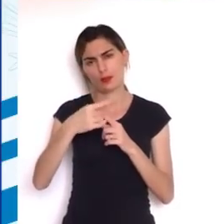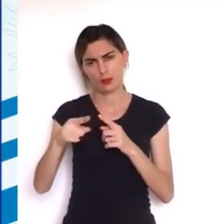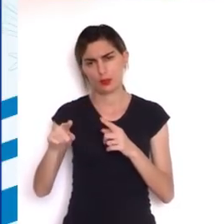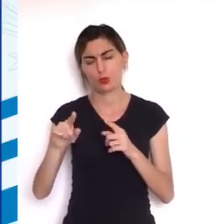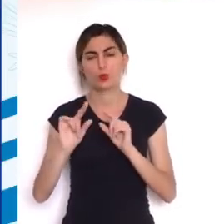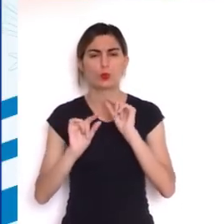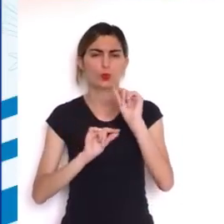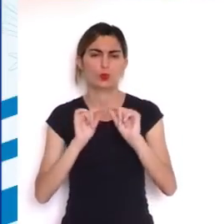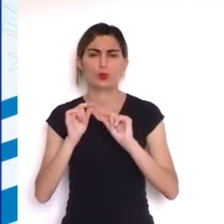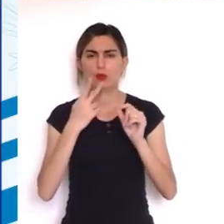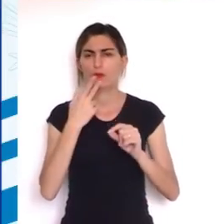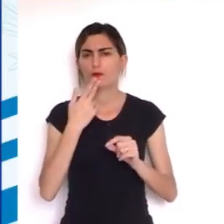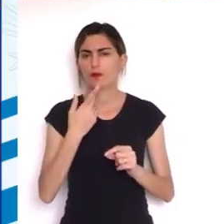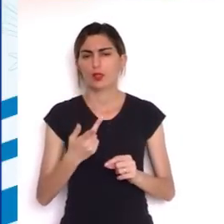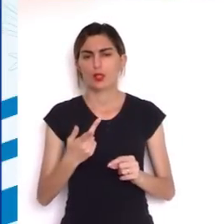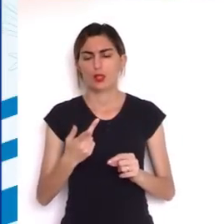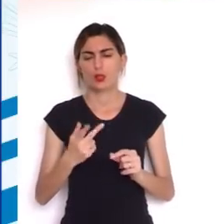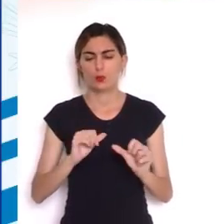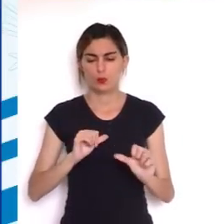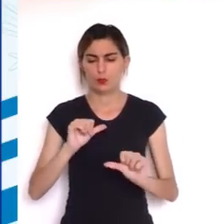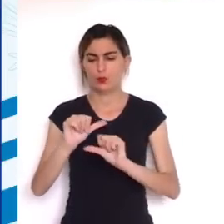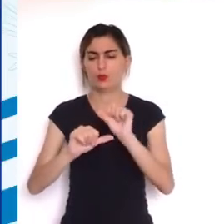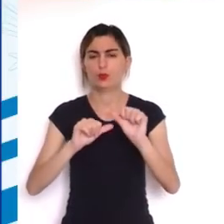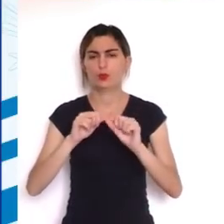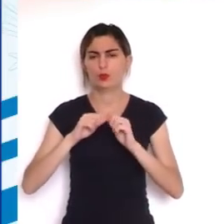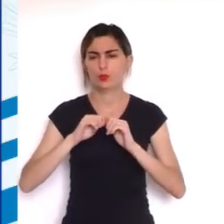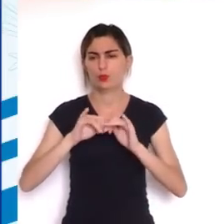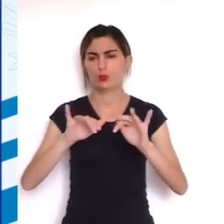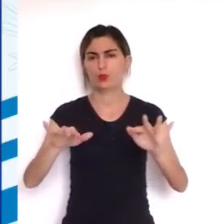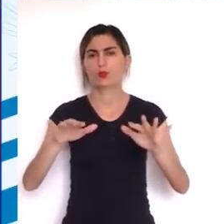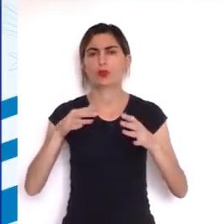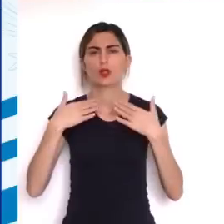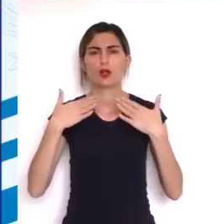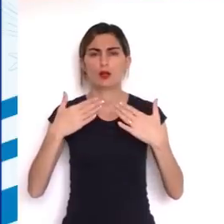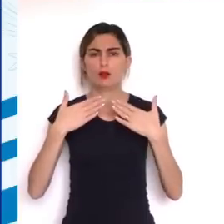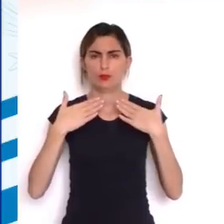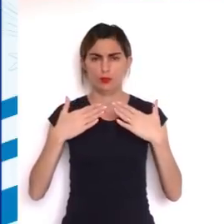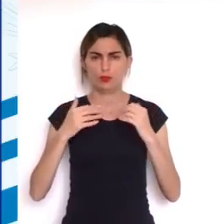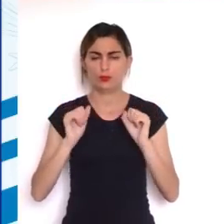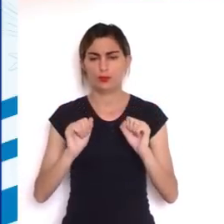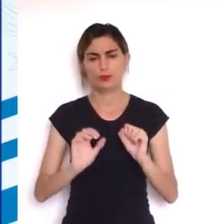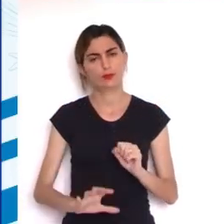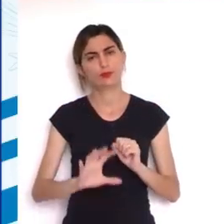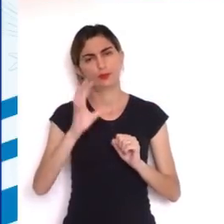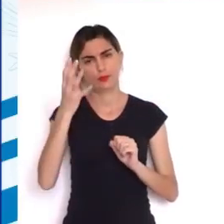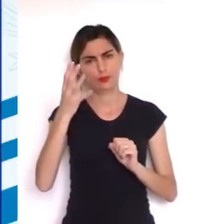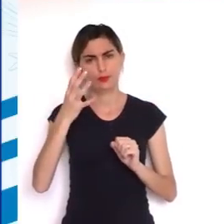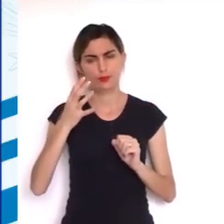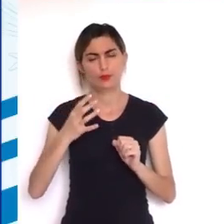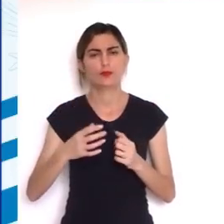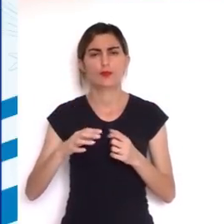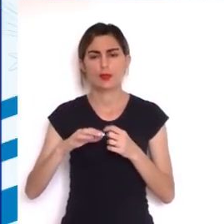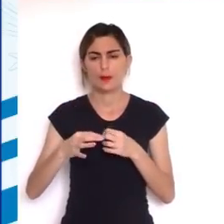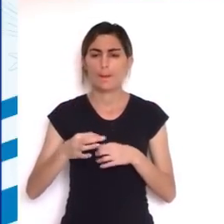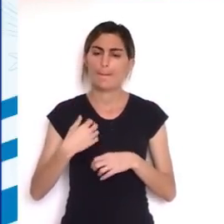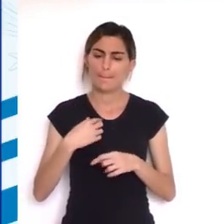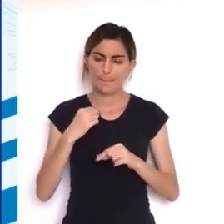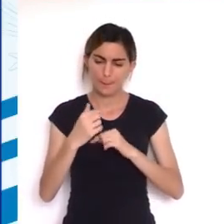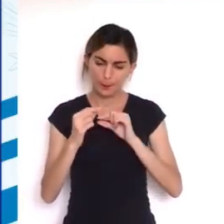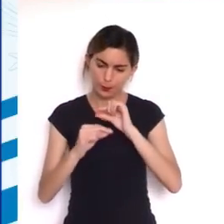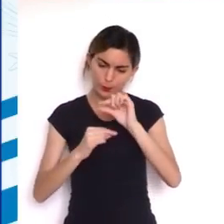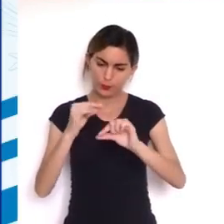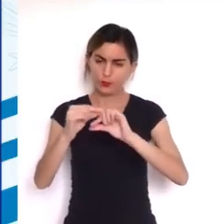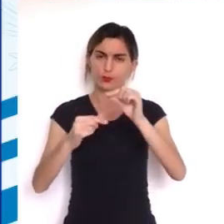de calor, a gente está falando da transmissão de calor, que pode ocorrer, né, de partícula